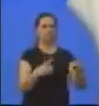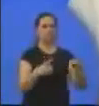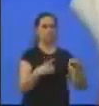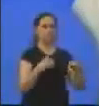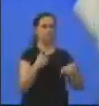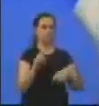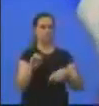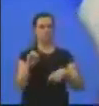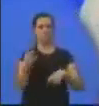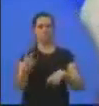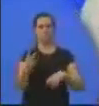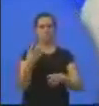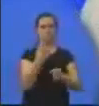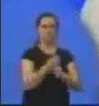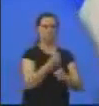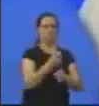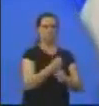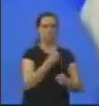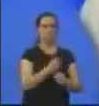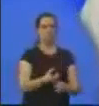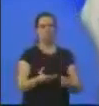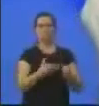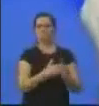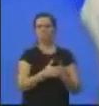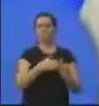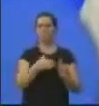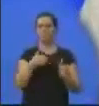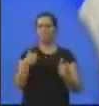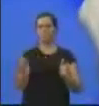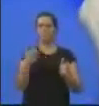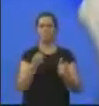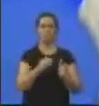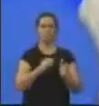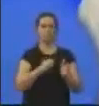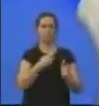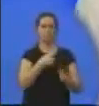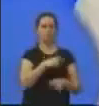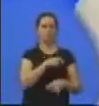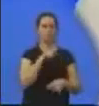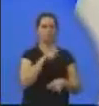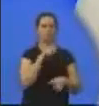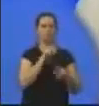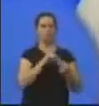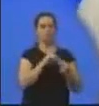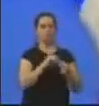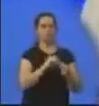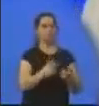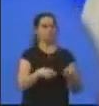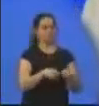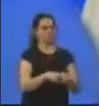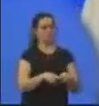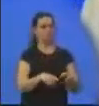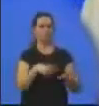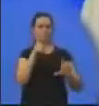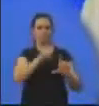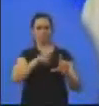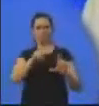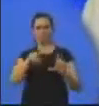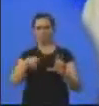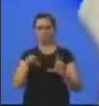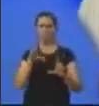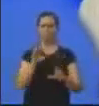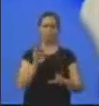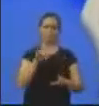0,2, vou fazendo conta e vou verificando para onde é que está indo esse valor de x. Ou eu faço o gráfico da minha função